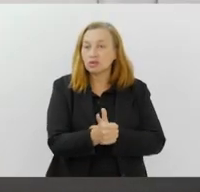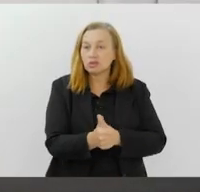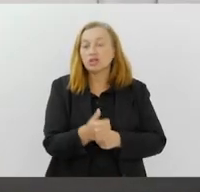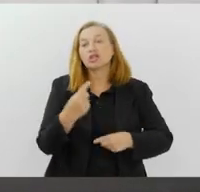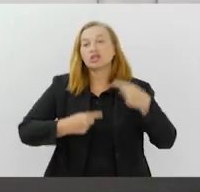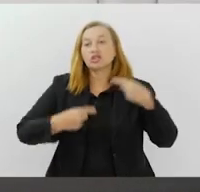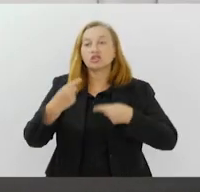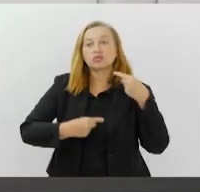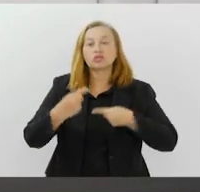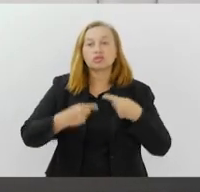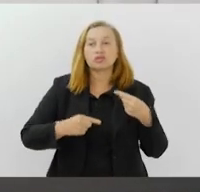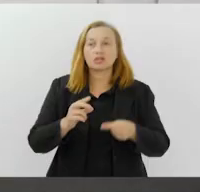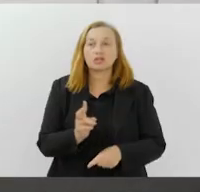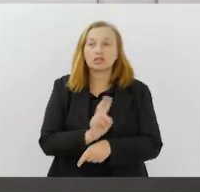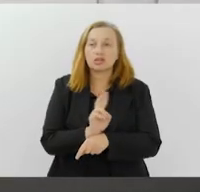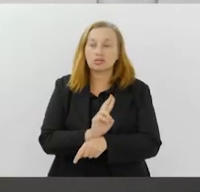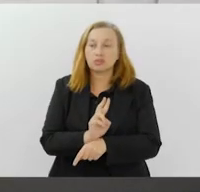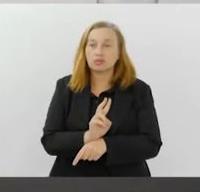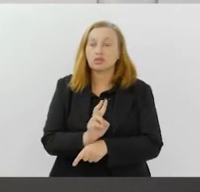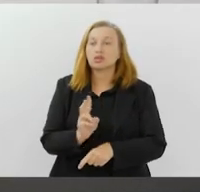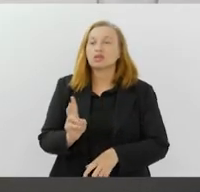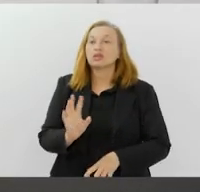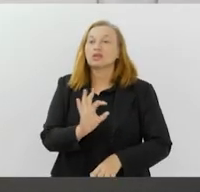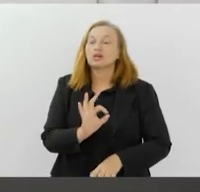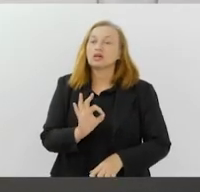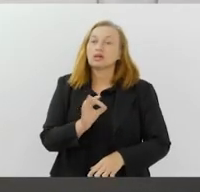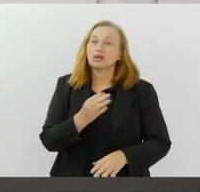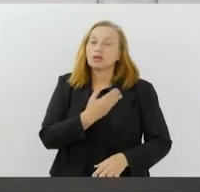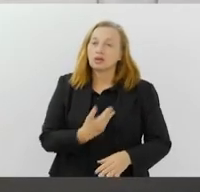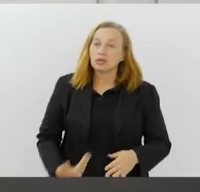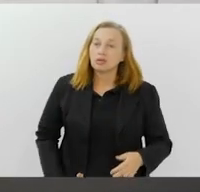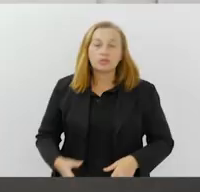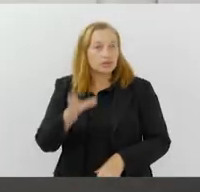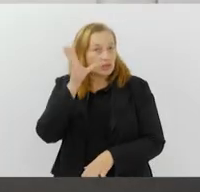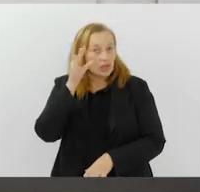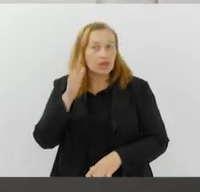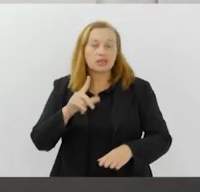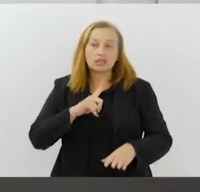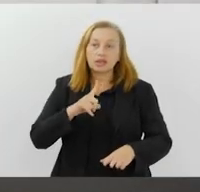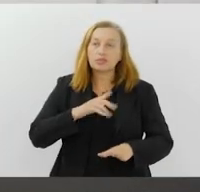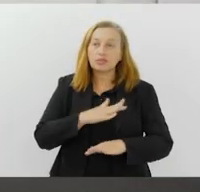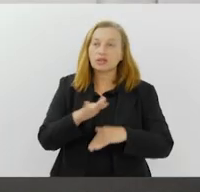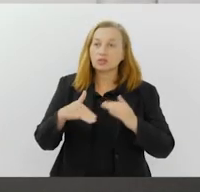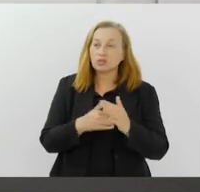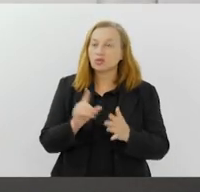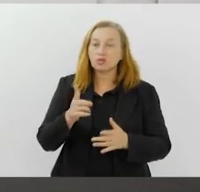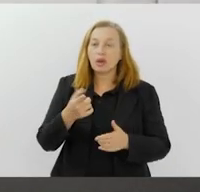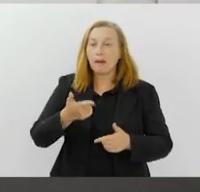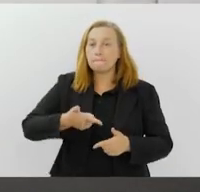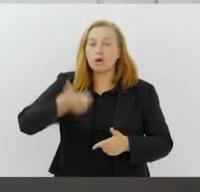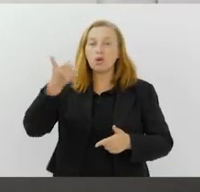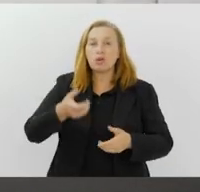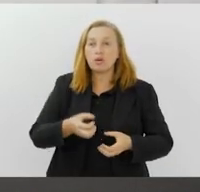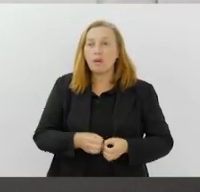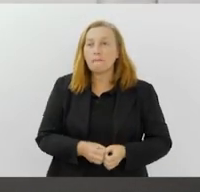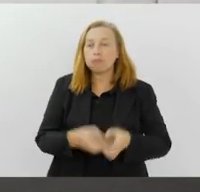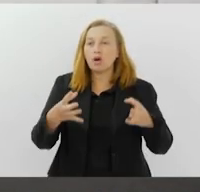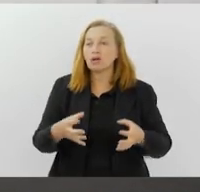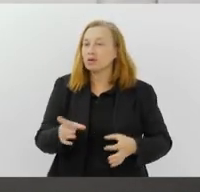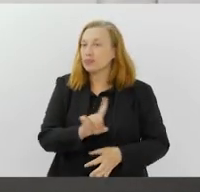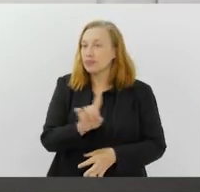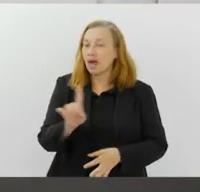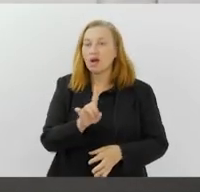discussão da Segurança Pública Afinal Segurança Pública interessa para todo mundo e segurança pública não é tiro porrado e bomba é